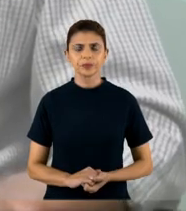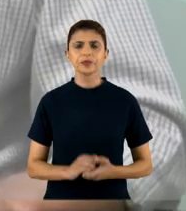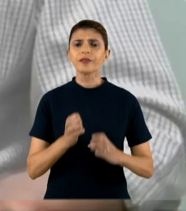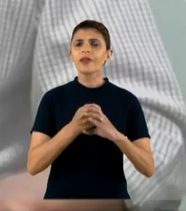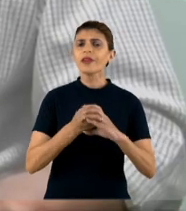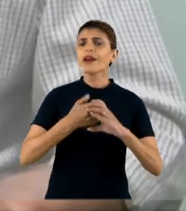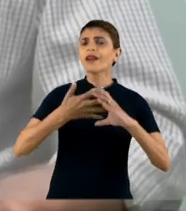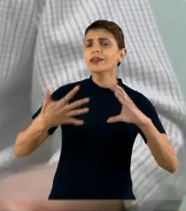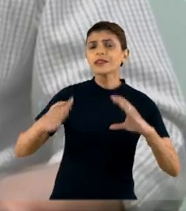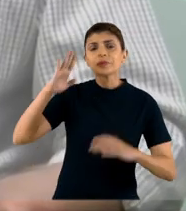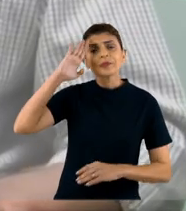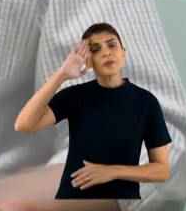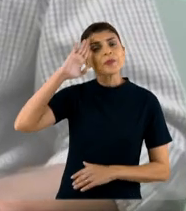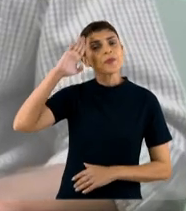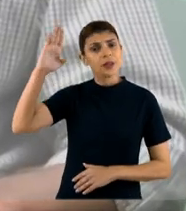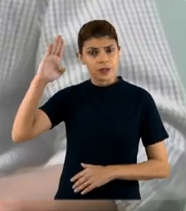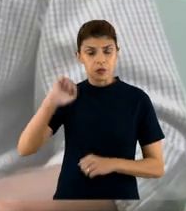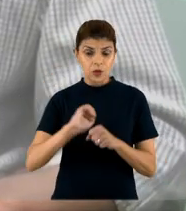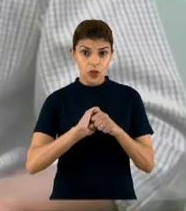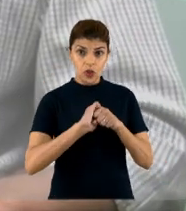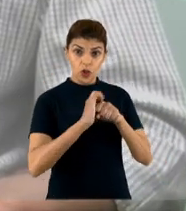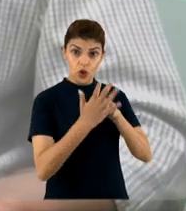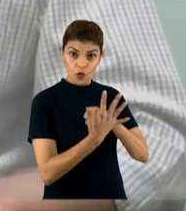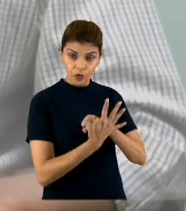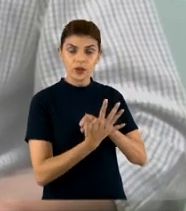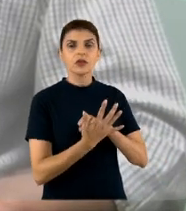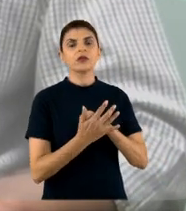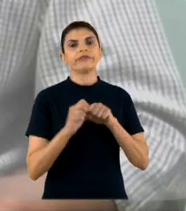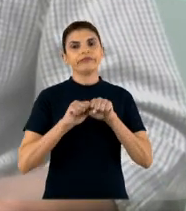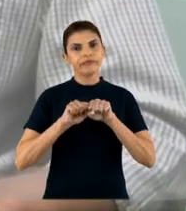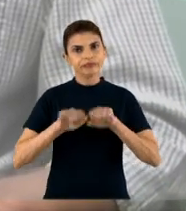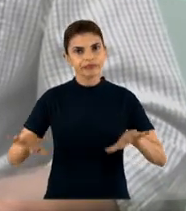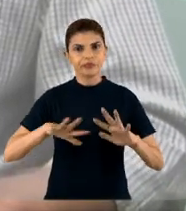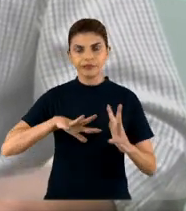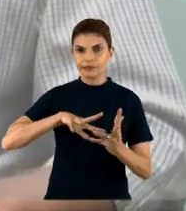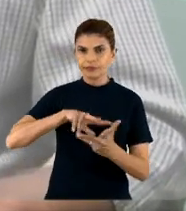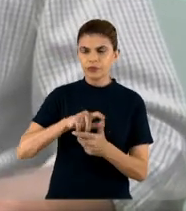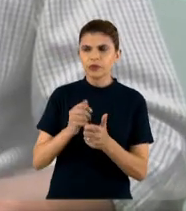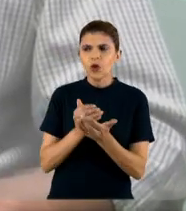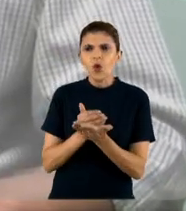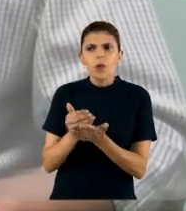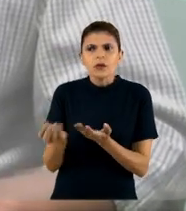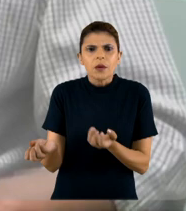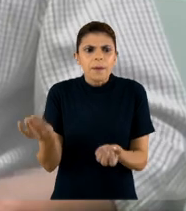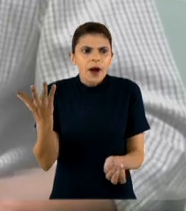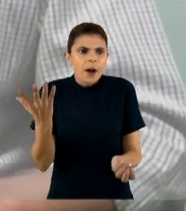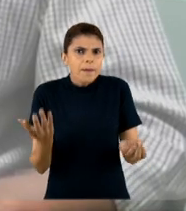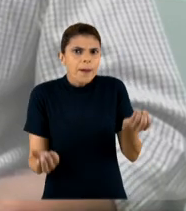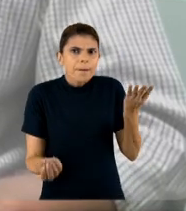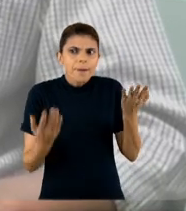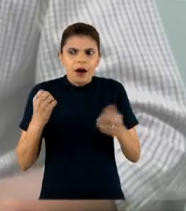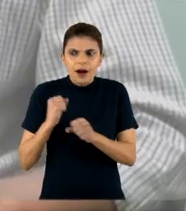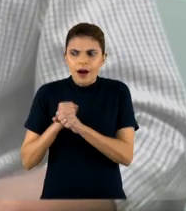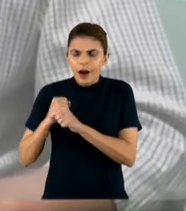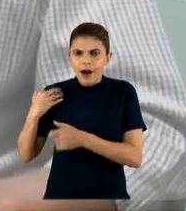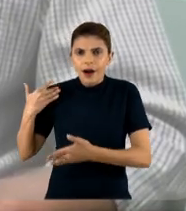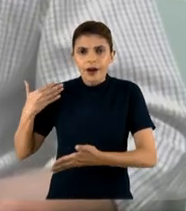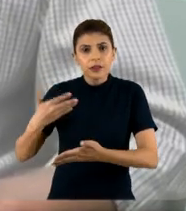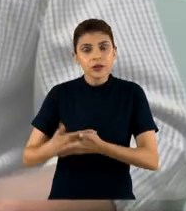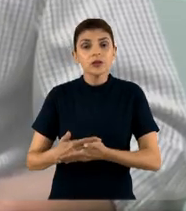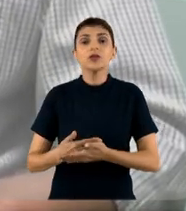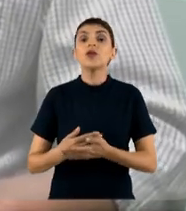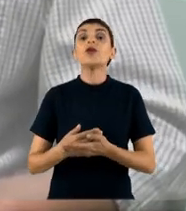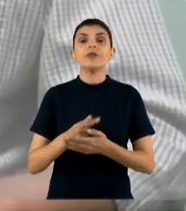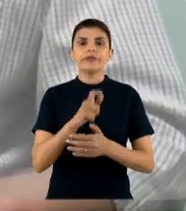uma das características principais do coronavírus, dessas epidemias do coronavírus que começaram a aparecer nesse século, é a questão